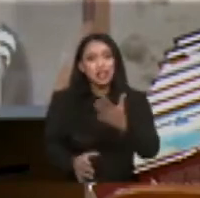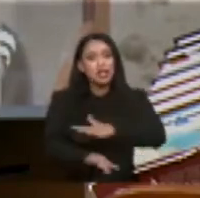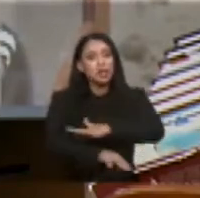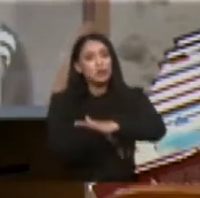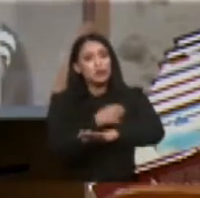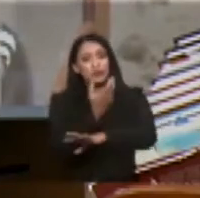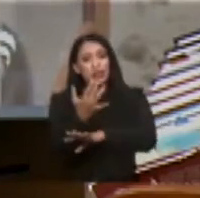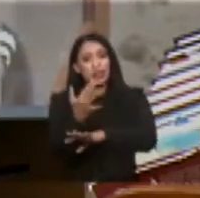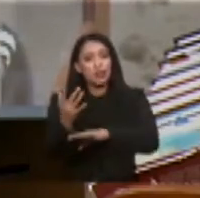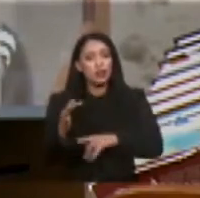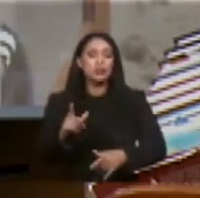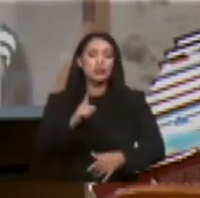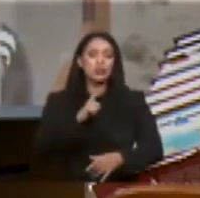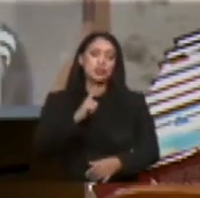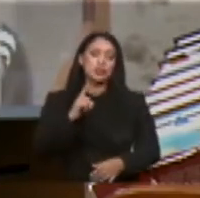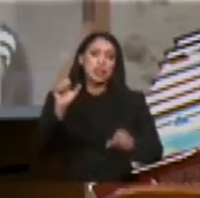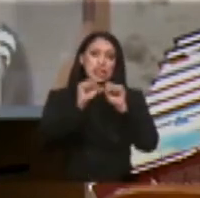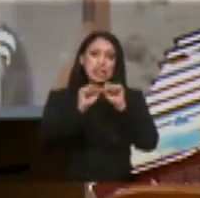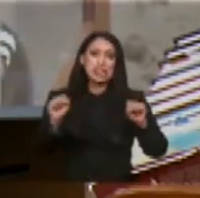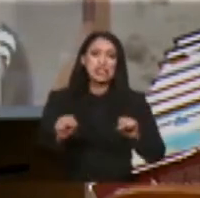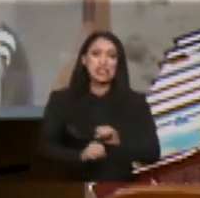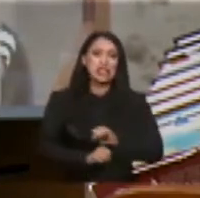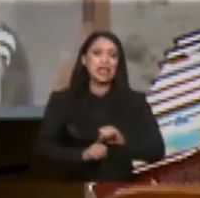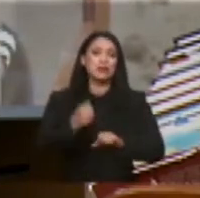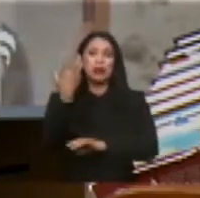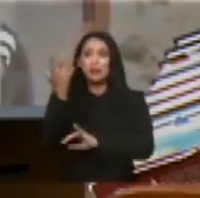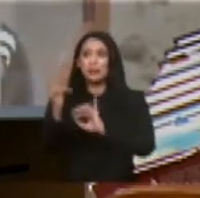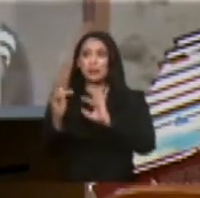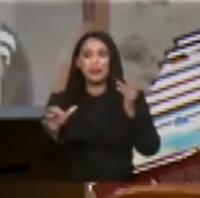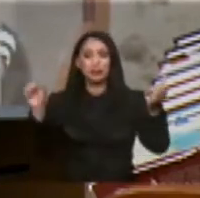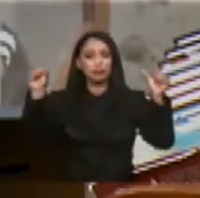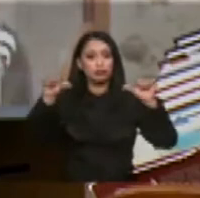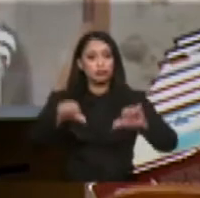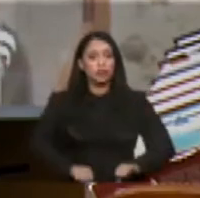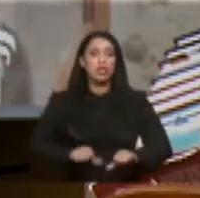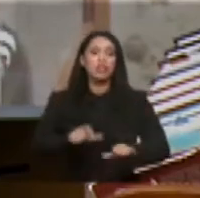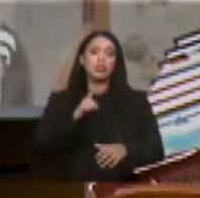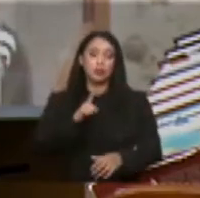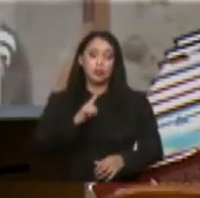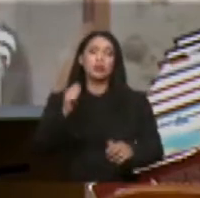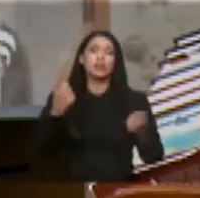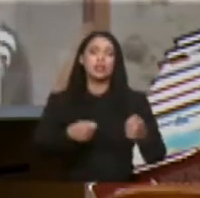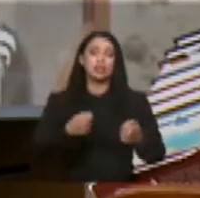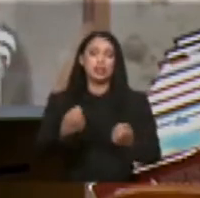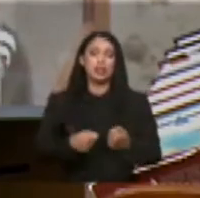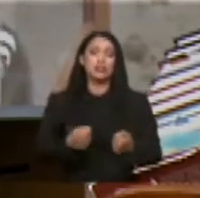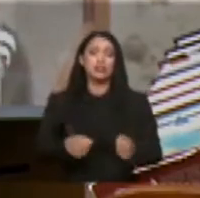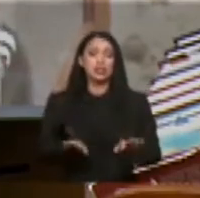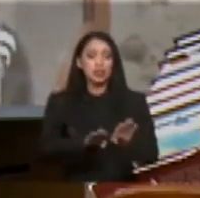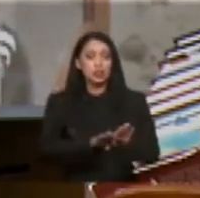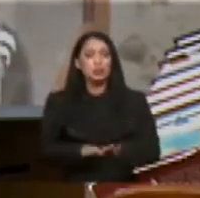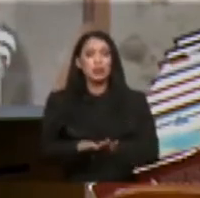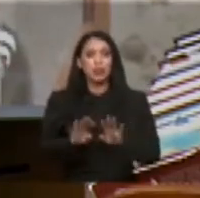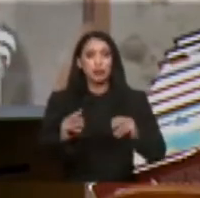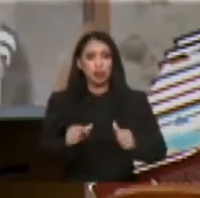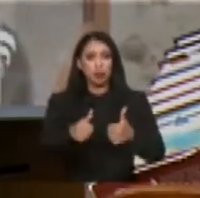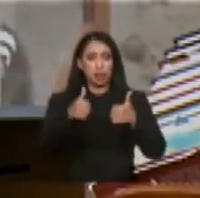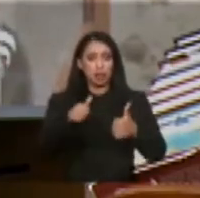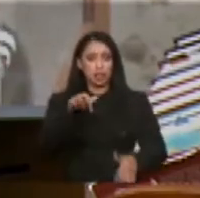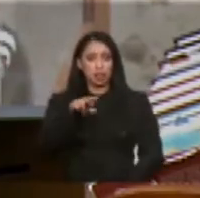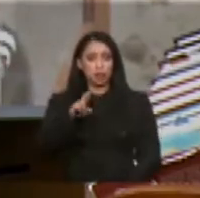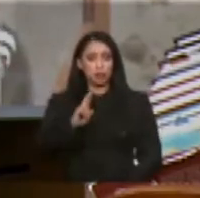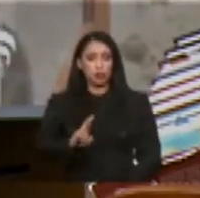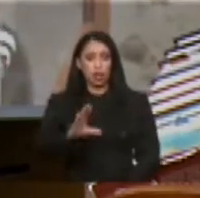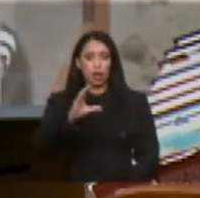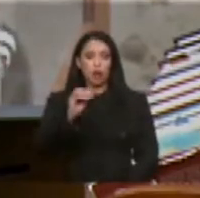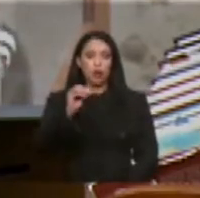impõe a adoção de medidas governamentais imprescindíveis de gestão da qualidade do ar. Atendendo a essa demanda,